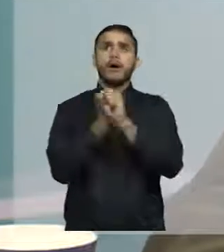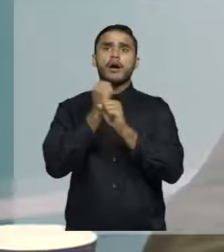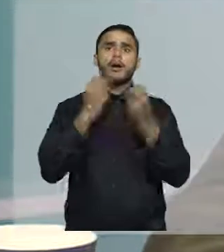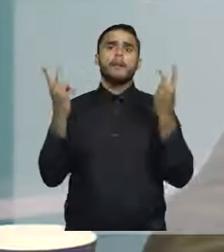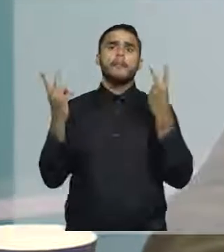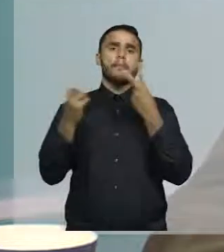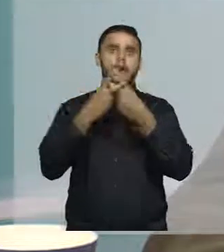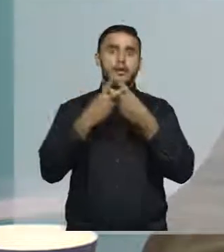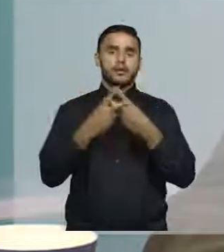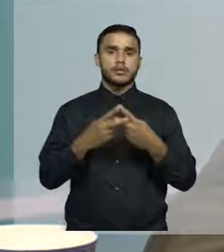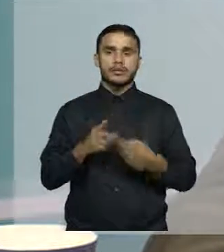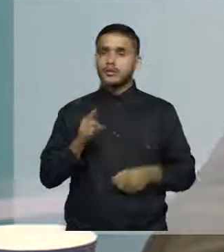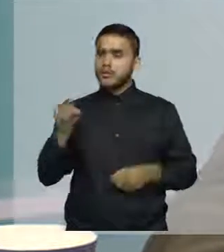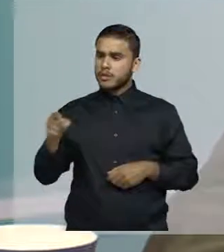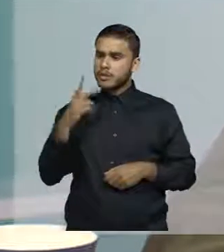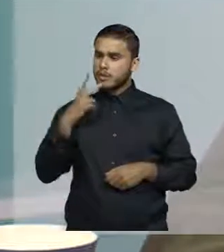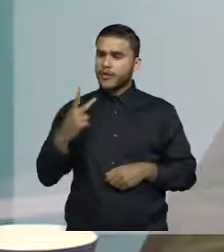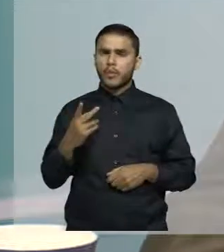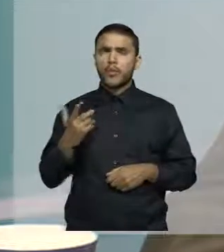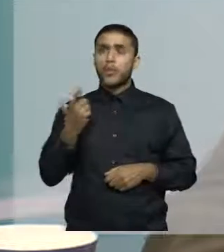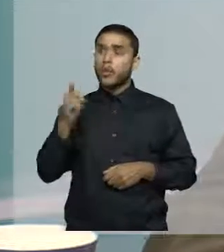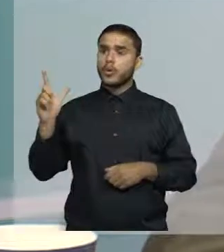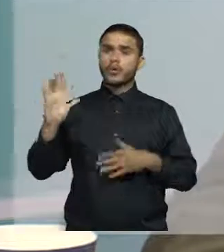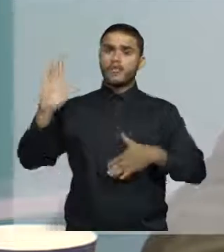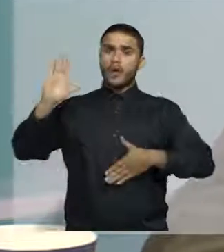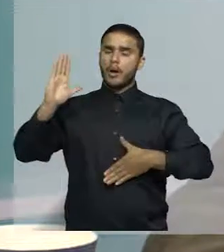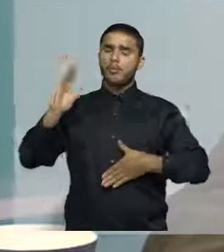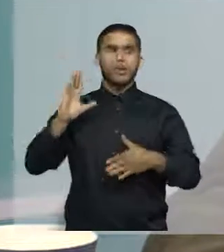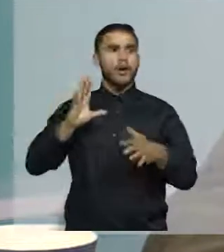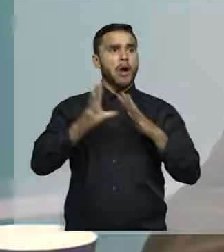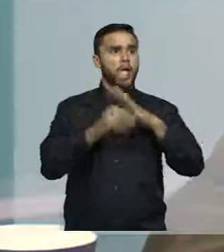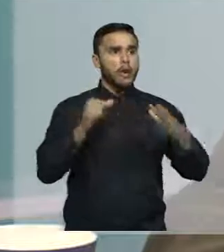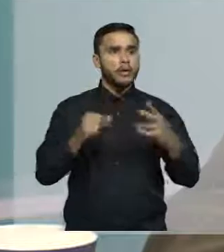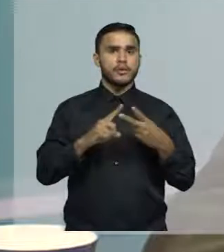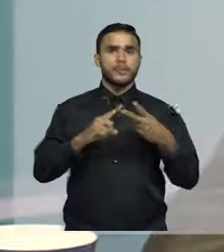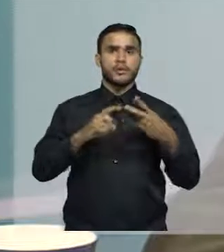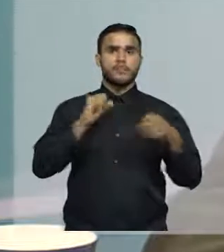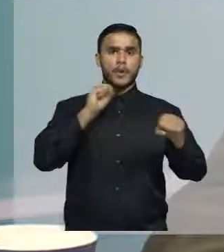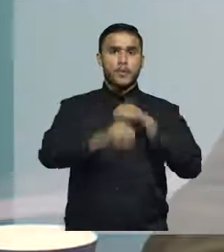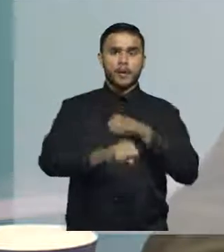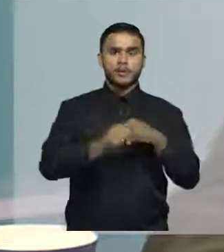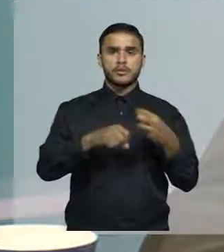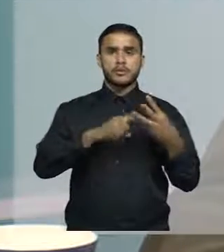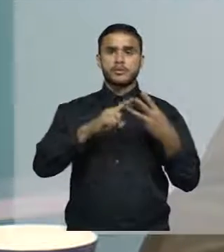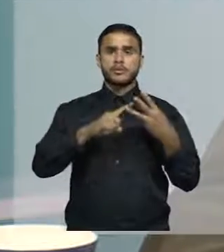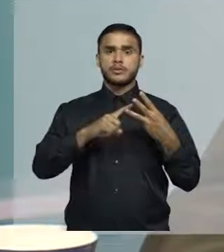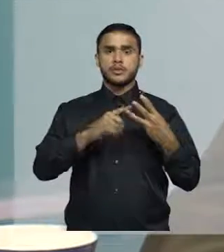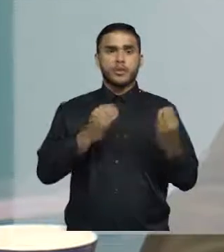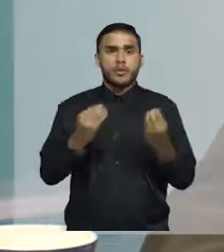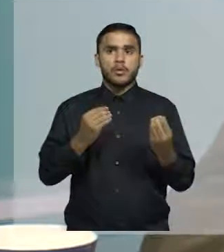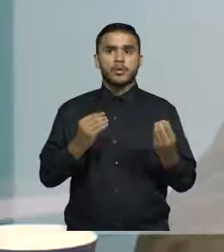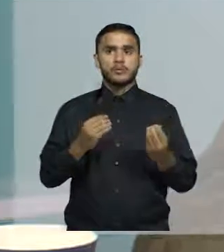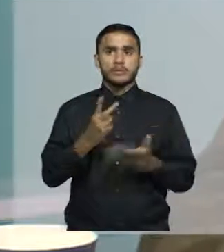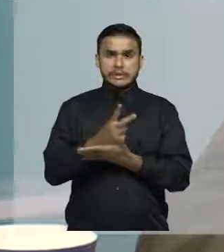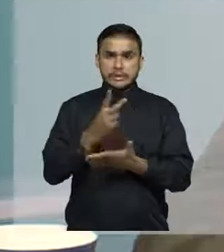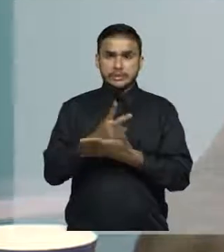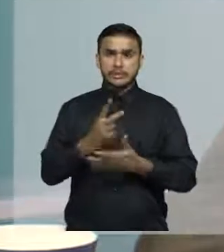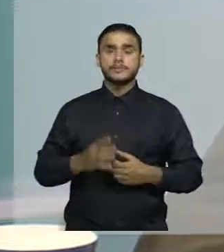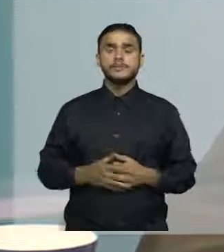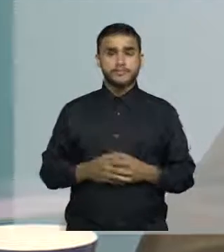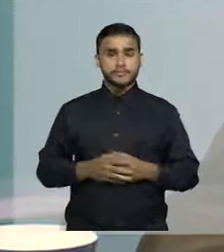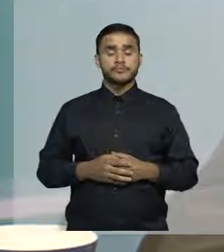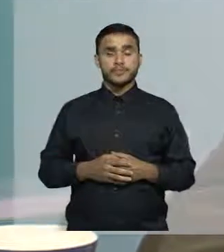de forma compulsiva, de forma profissional. Esse indivíduo, ele não se recupera facilmente. E você diz assim,